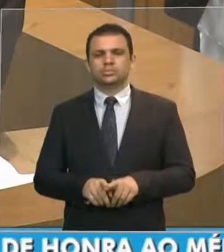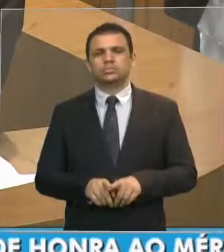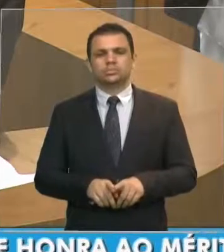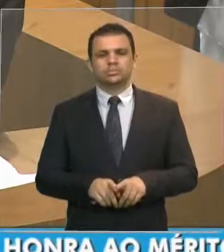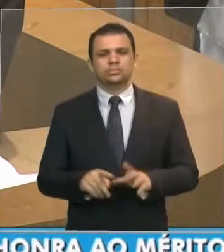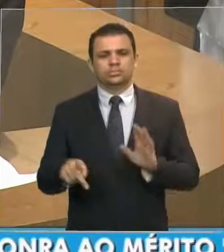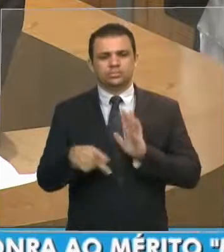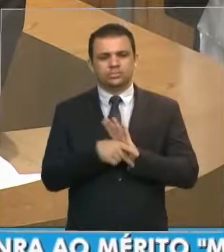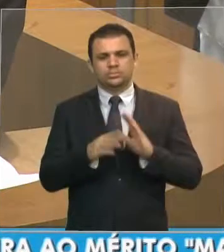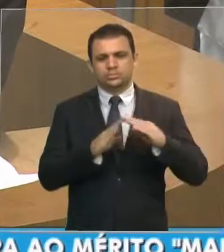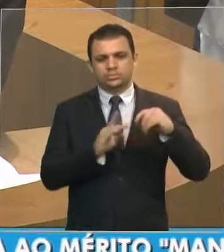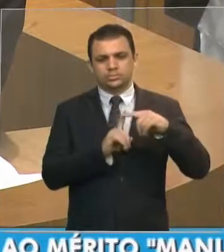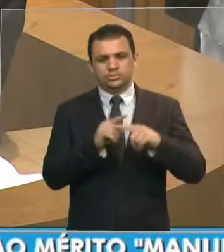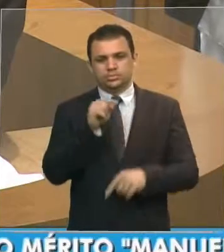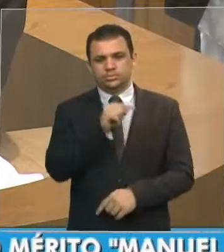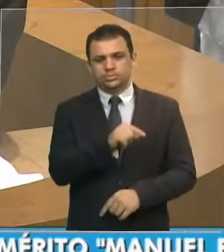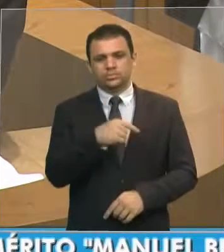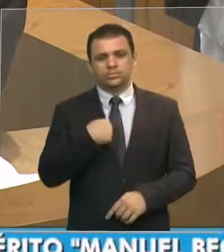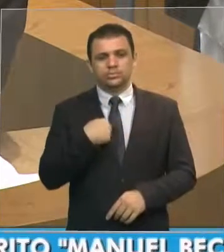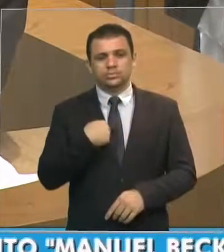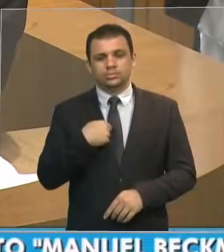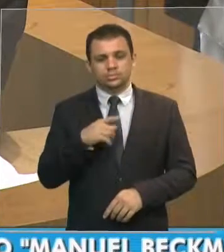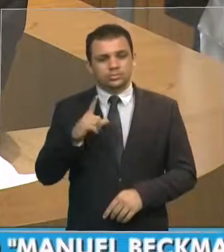daquela igreja. Eu faço um programa